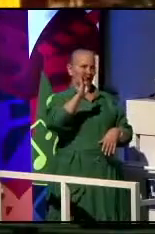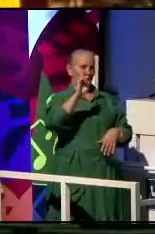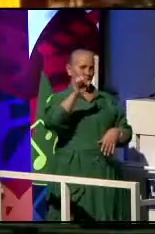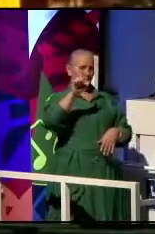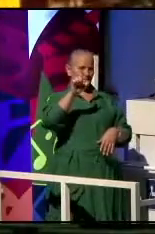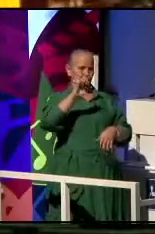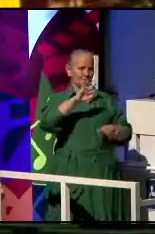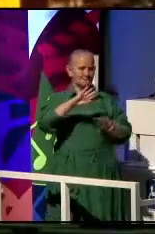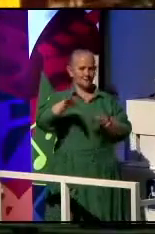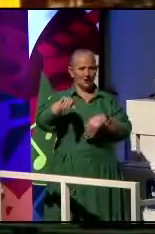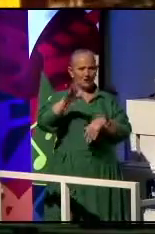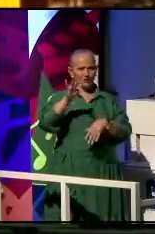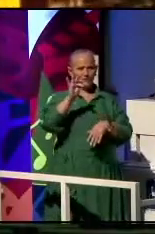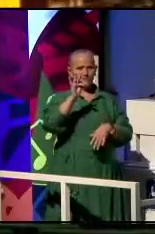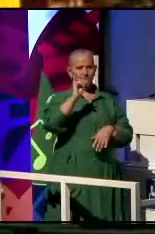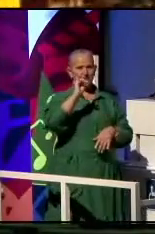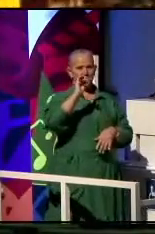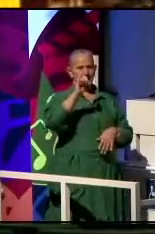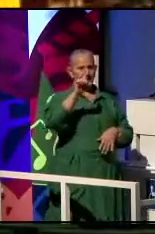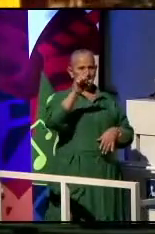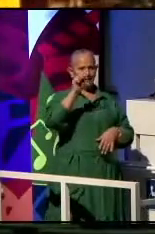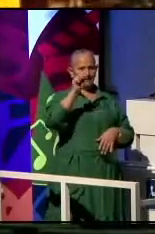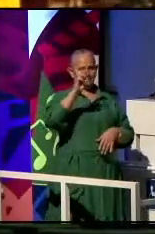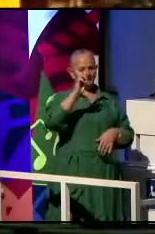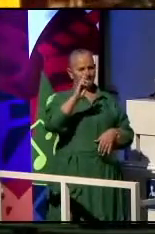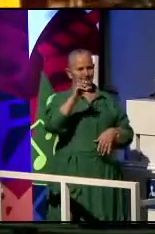como Bairro Feliz, Teatro de Bonecos,